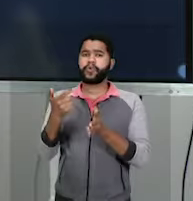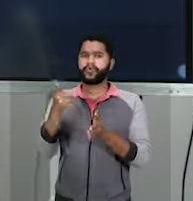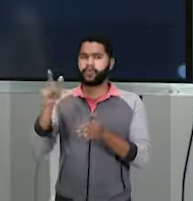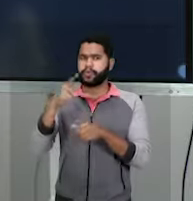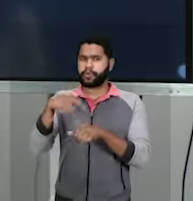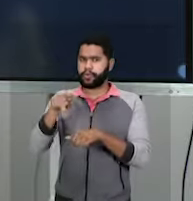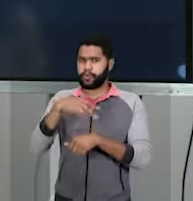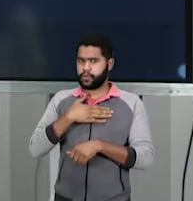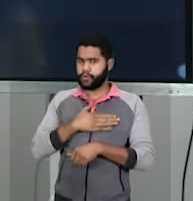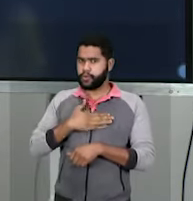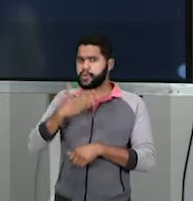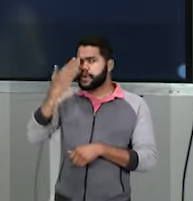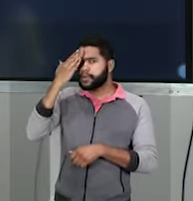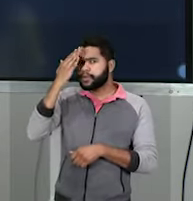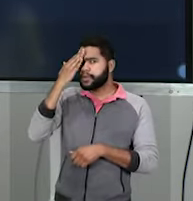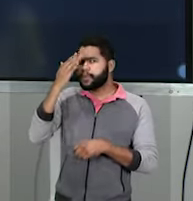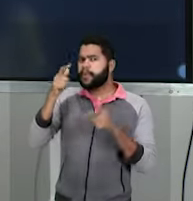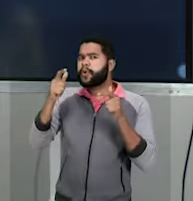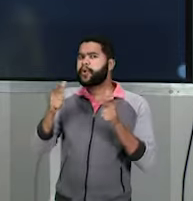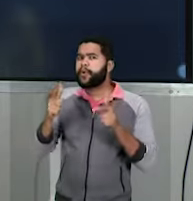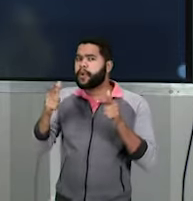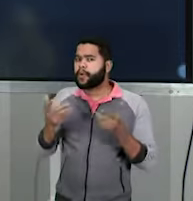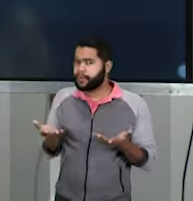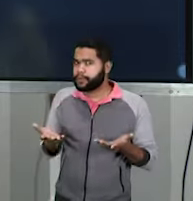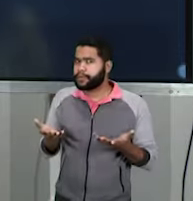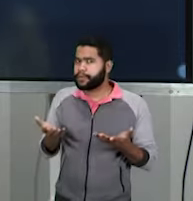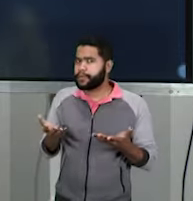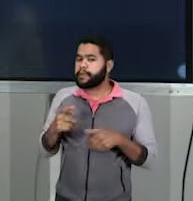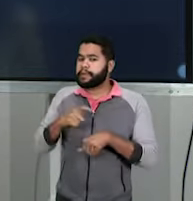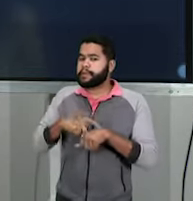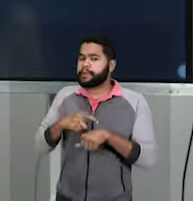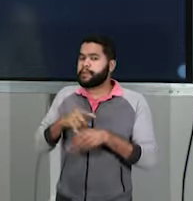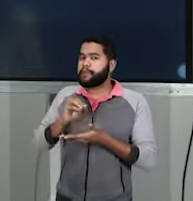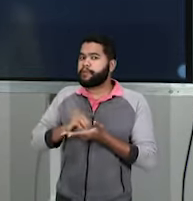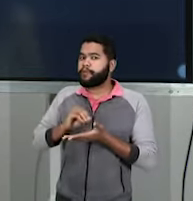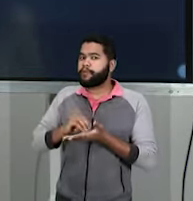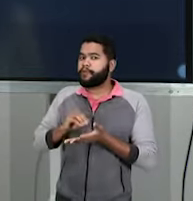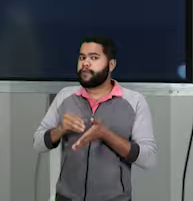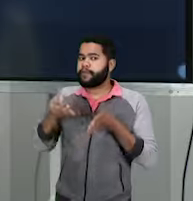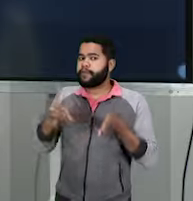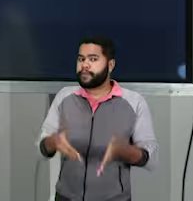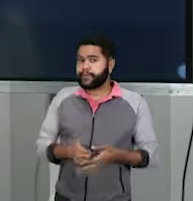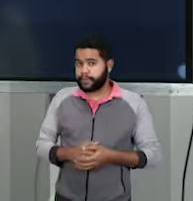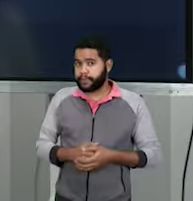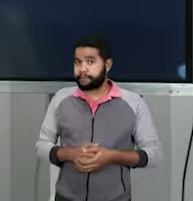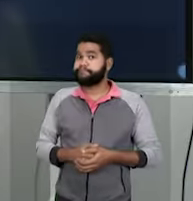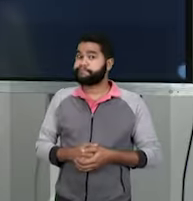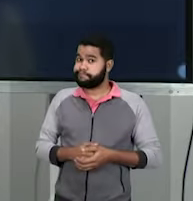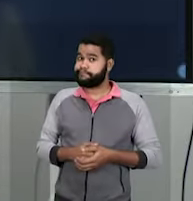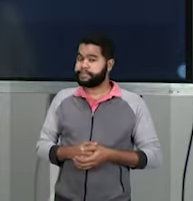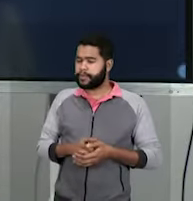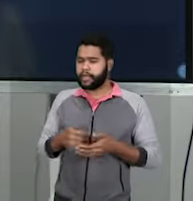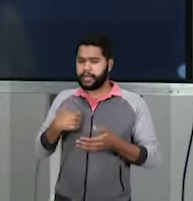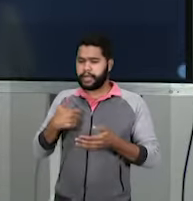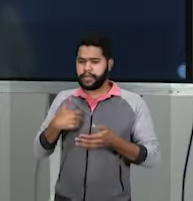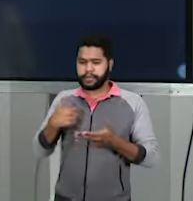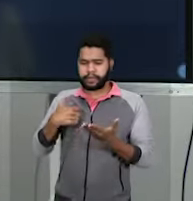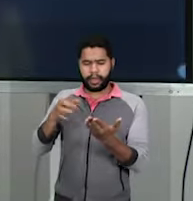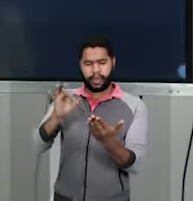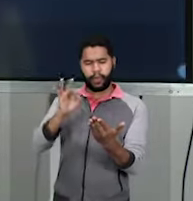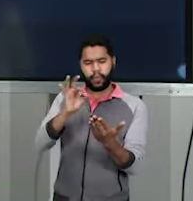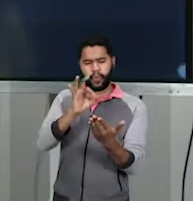você não gostaria de saber onde é que ele está quanto tempo falta para ele chegar Então esse rastreamento